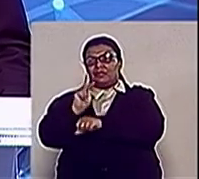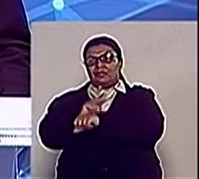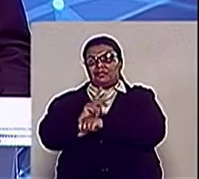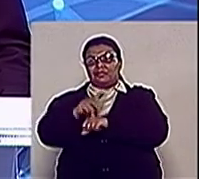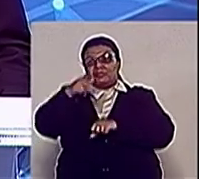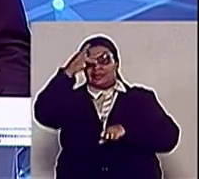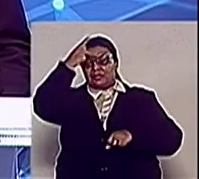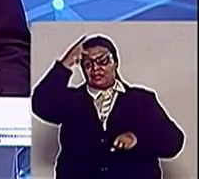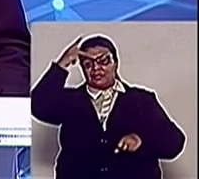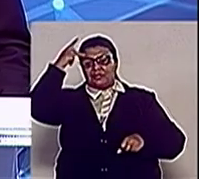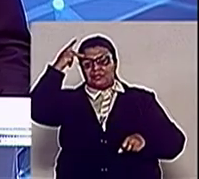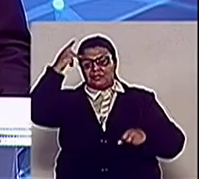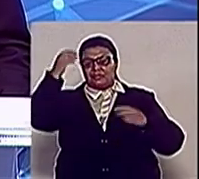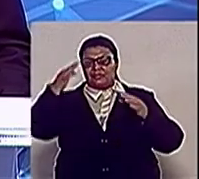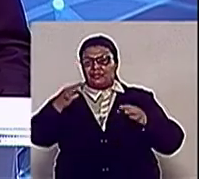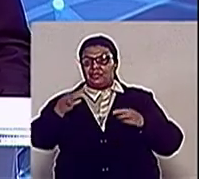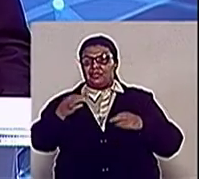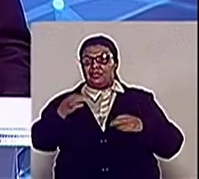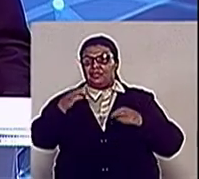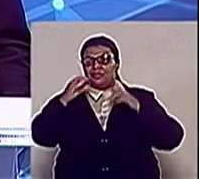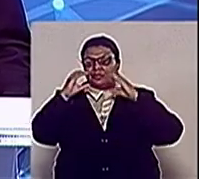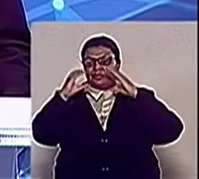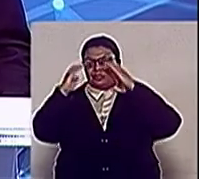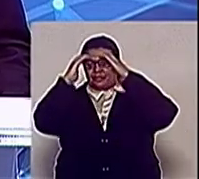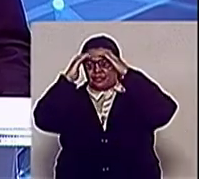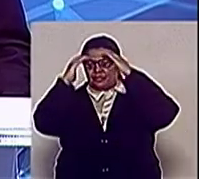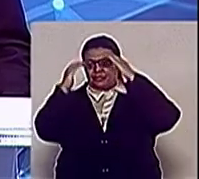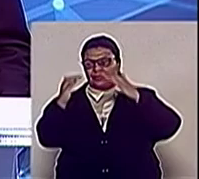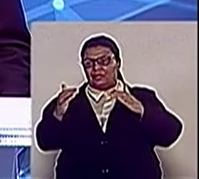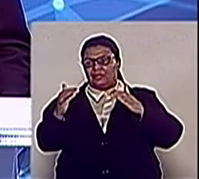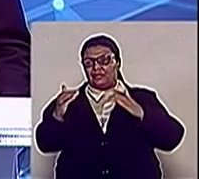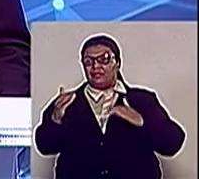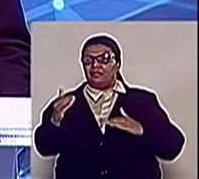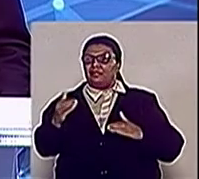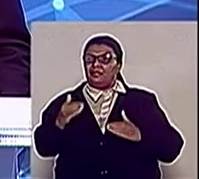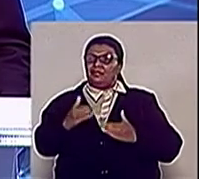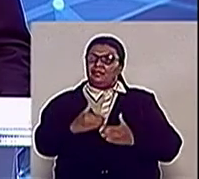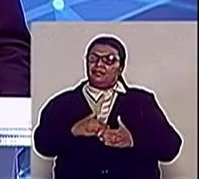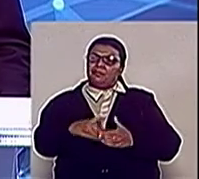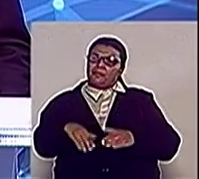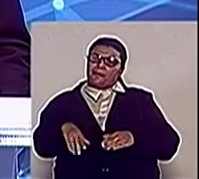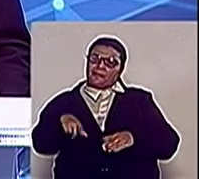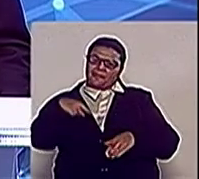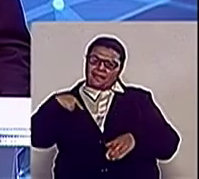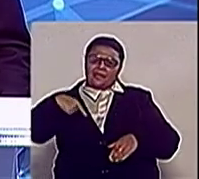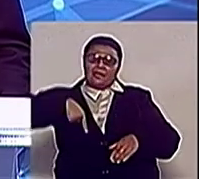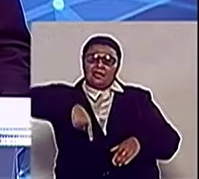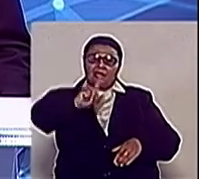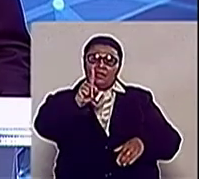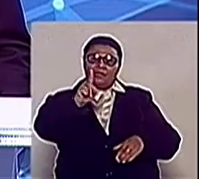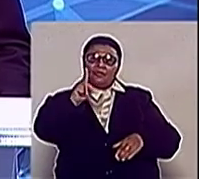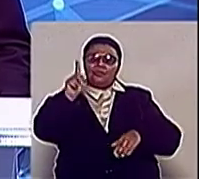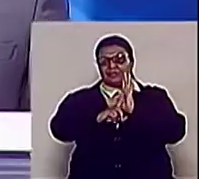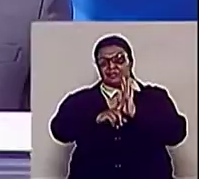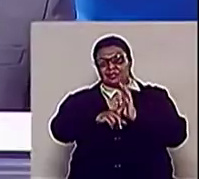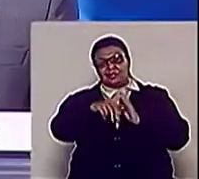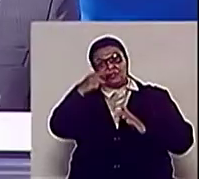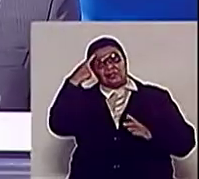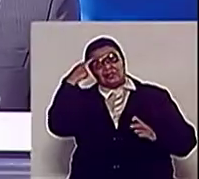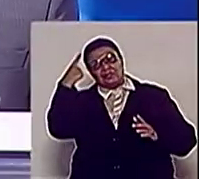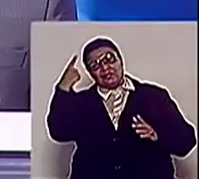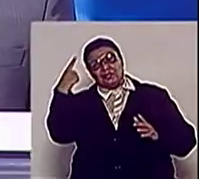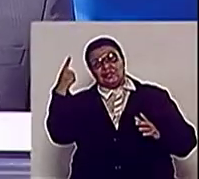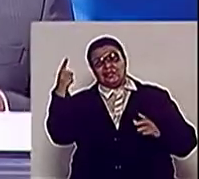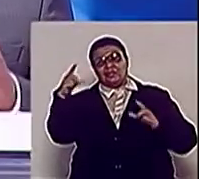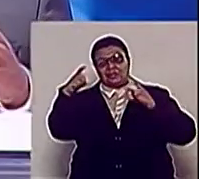apenas ser honesto. Eu vou atrás de qualquer pequeno delito que aconteça na prefeitura. Na área da